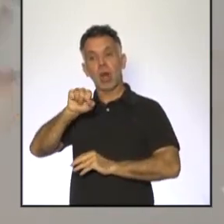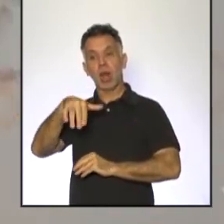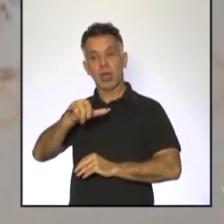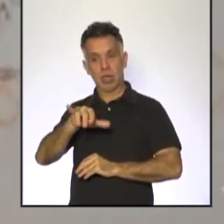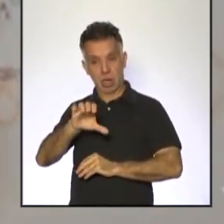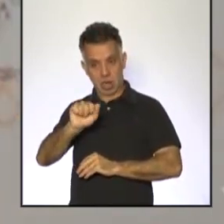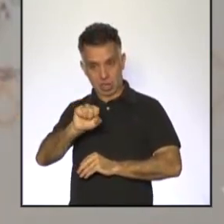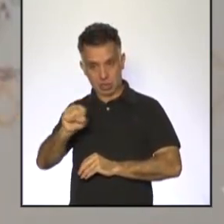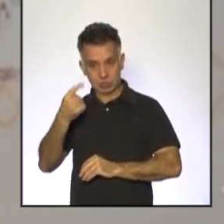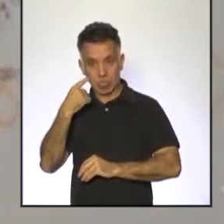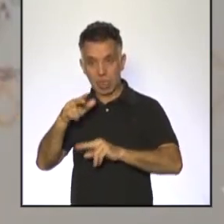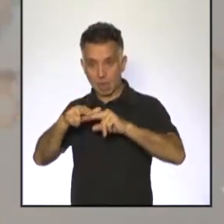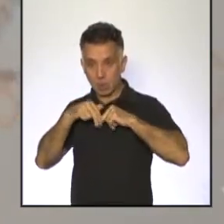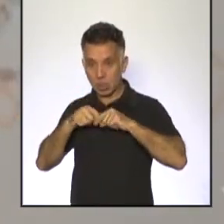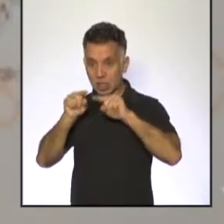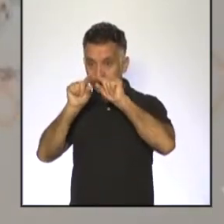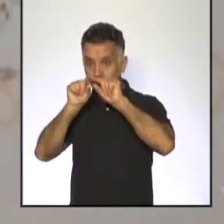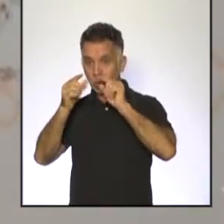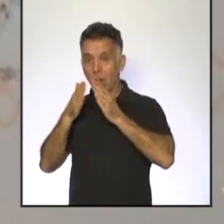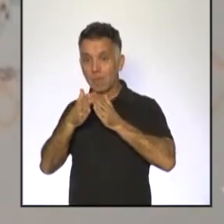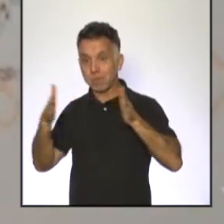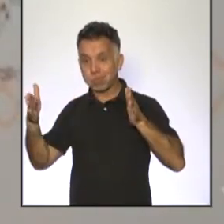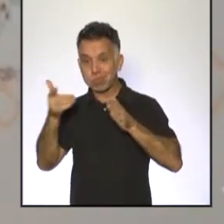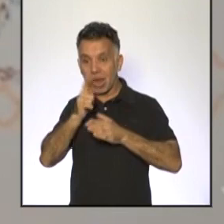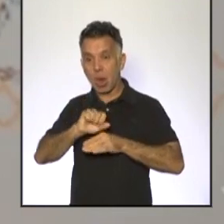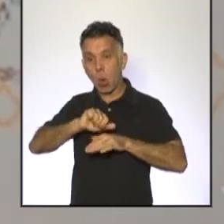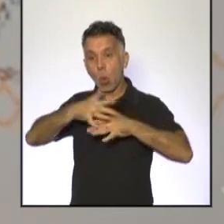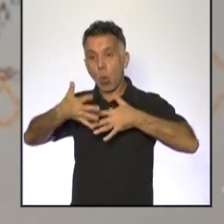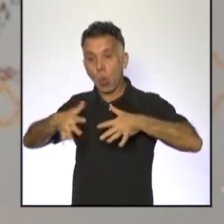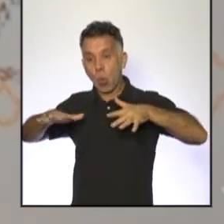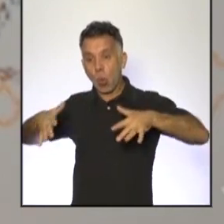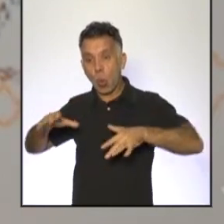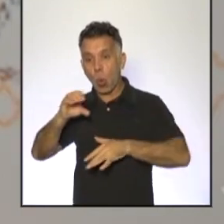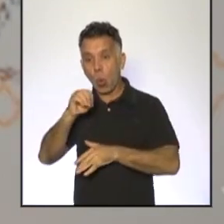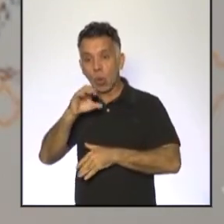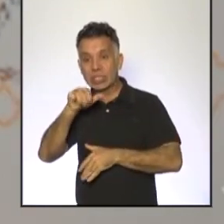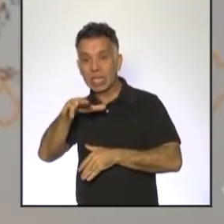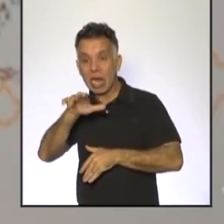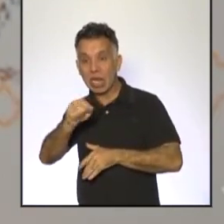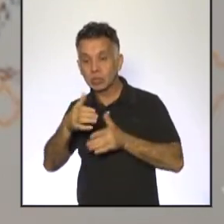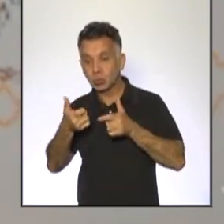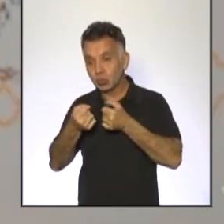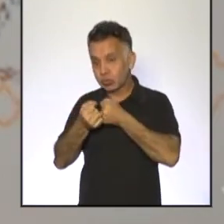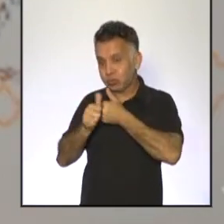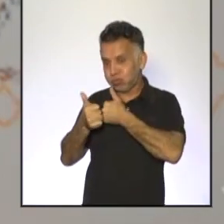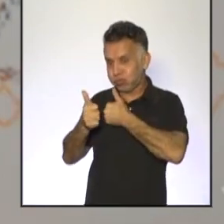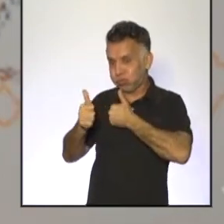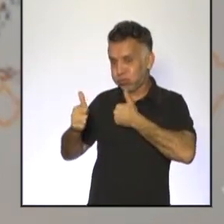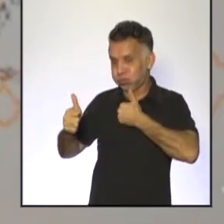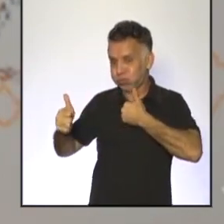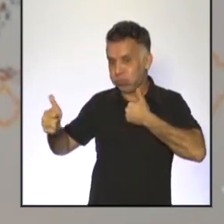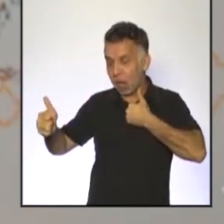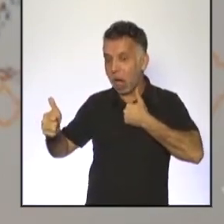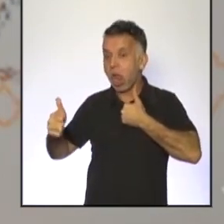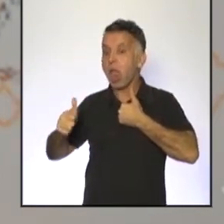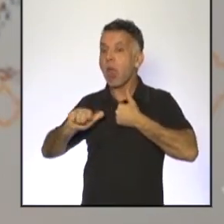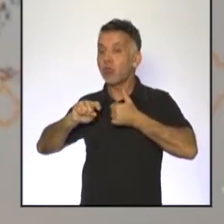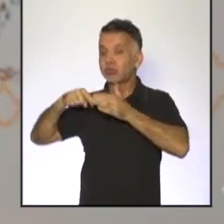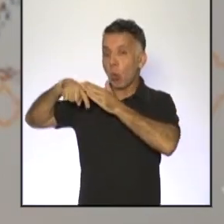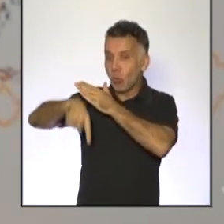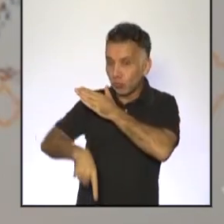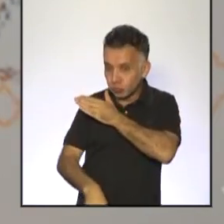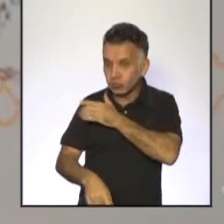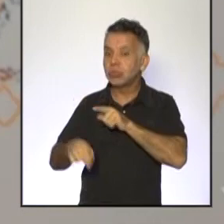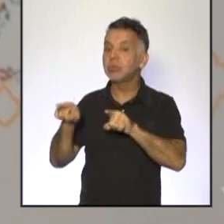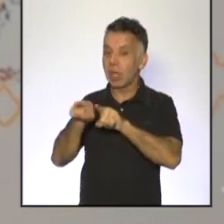olha, expandiu o fundo do oceano. O oceano cresce, o assoalho oceânico, o leito oceânico, o fundo do